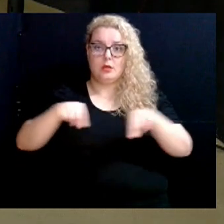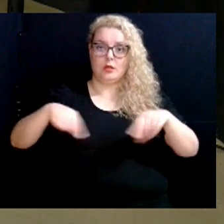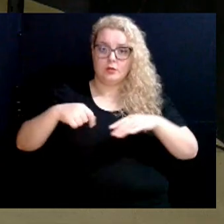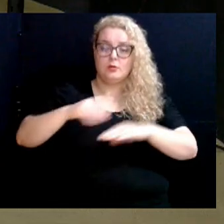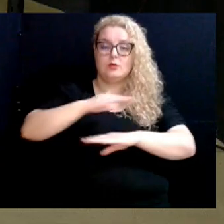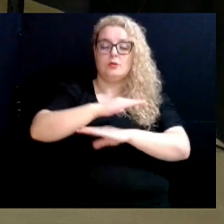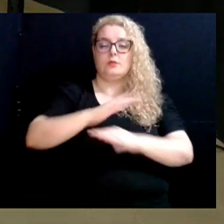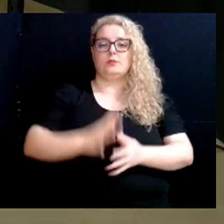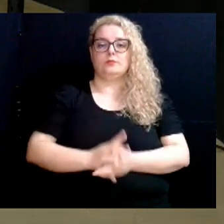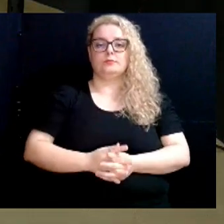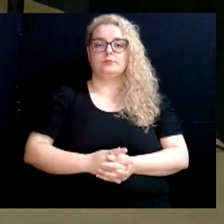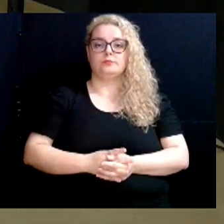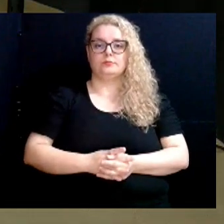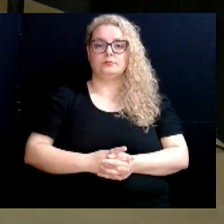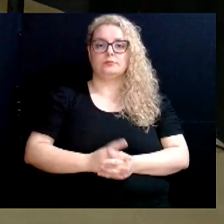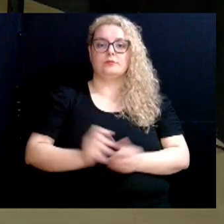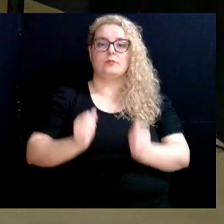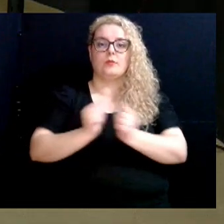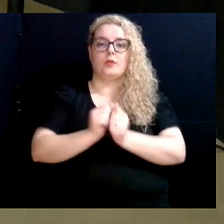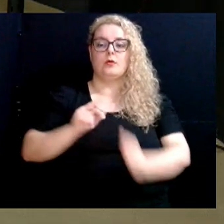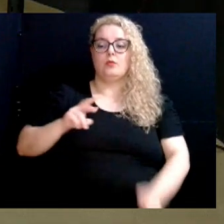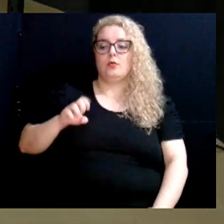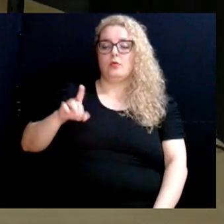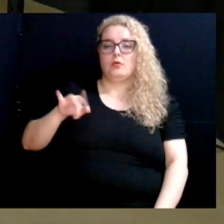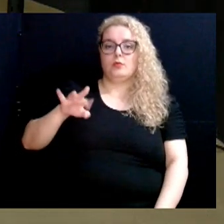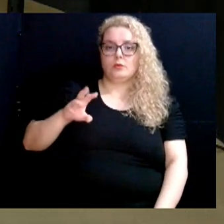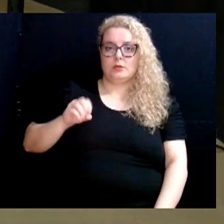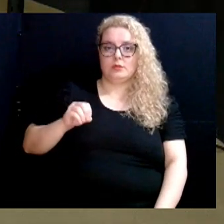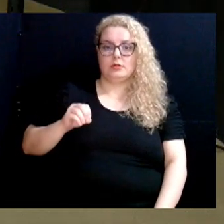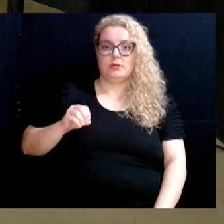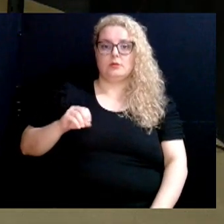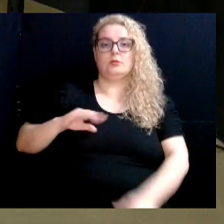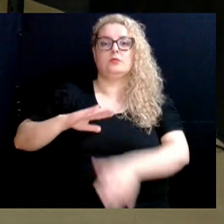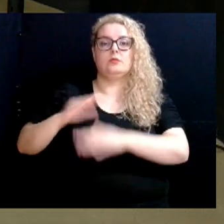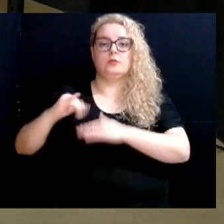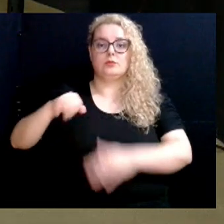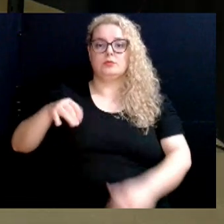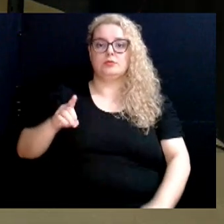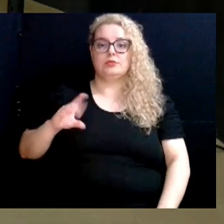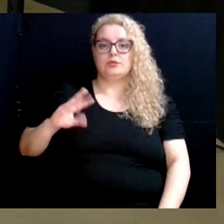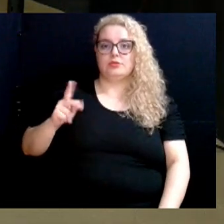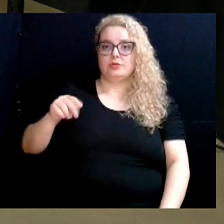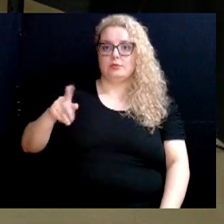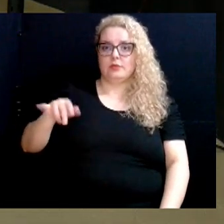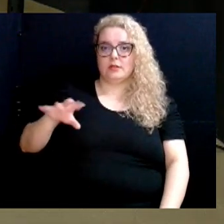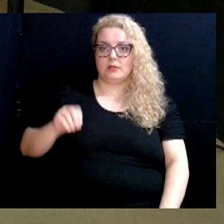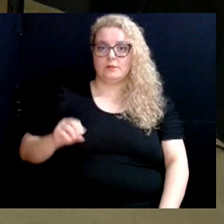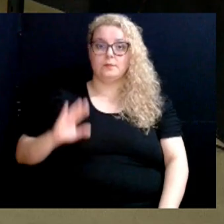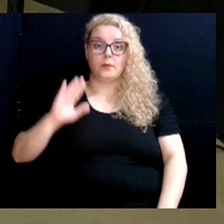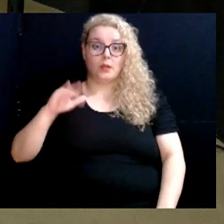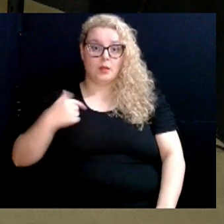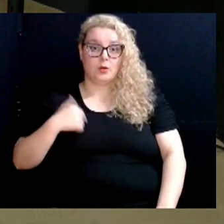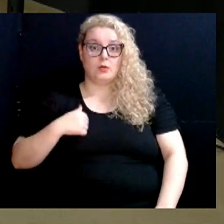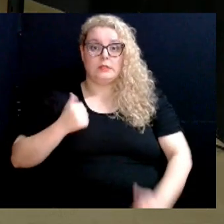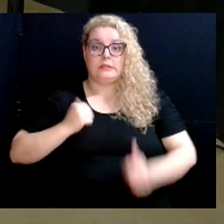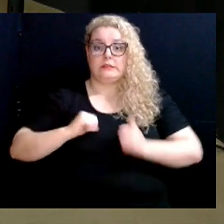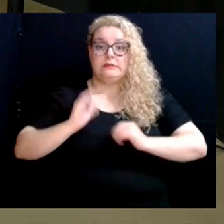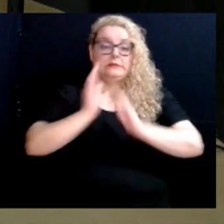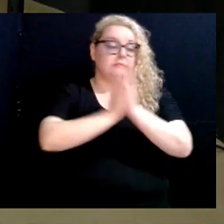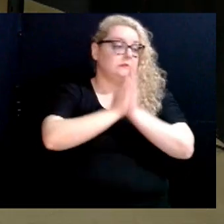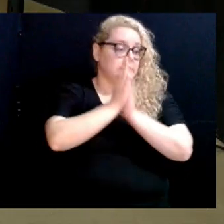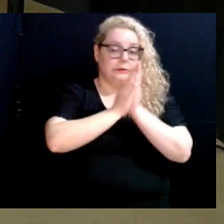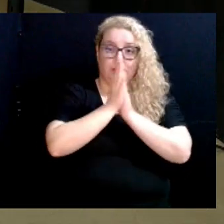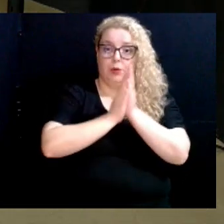Câmara. Conosco quem está é o Rodrigo Almeida, do Jardim Chapadão. Quando estou ansioso, tenho vontade